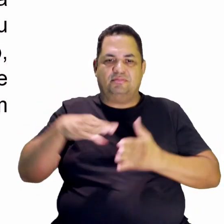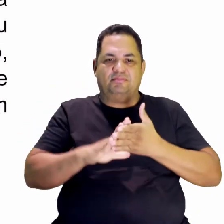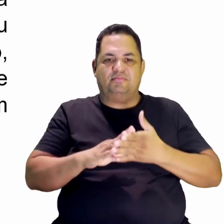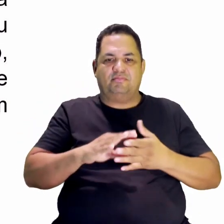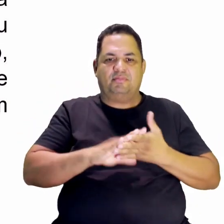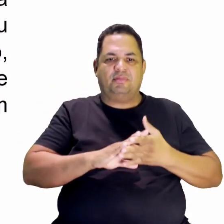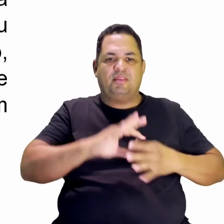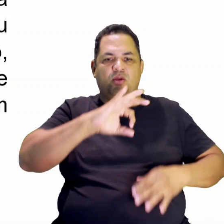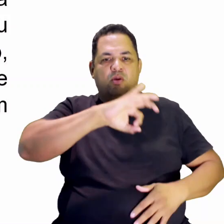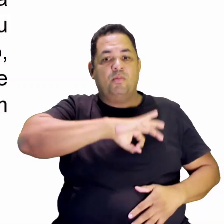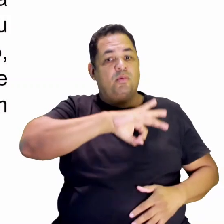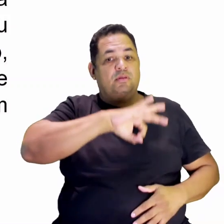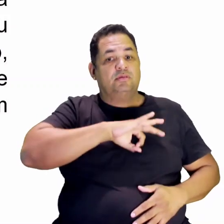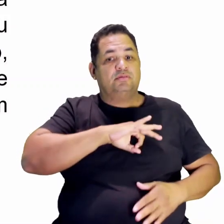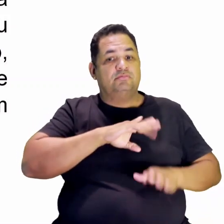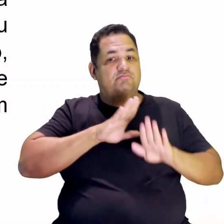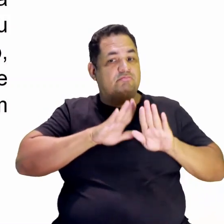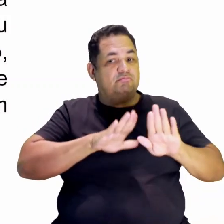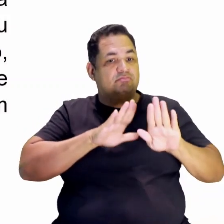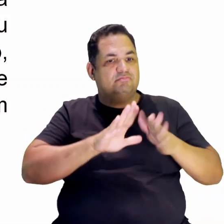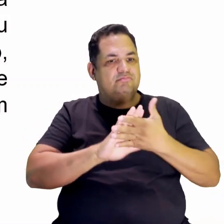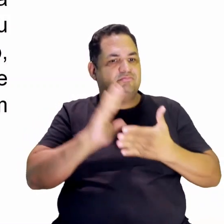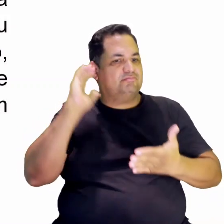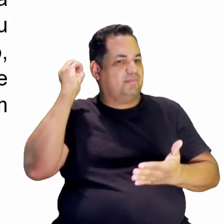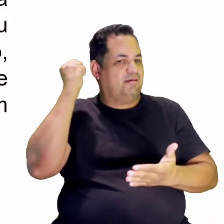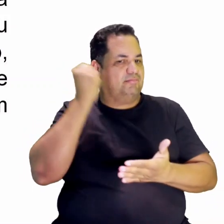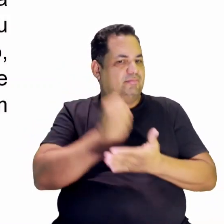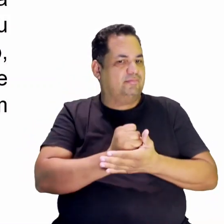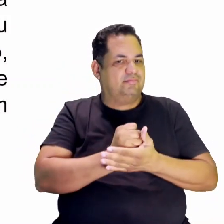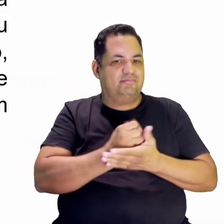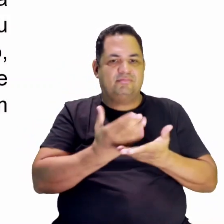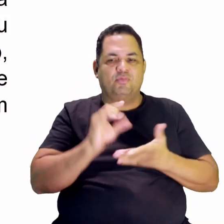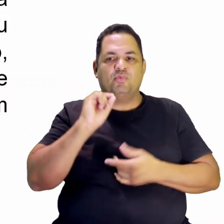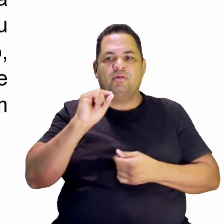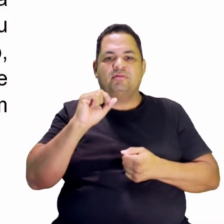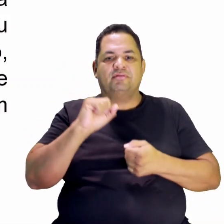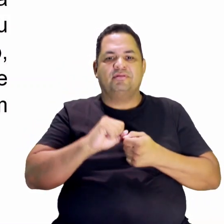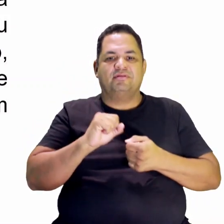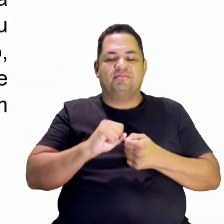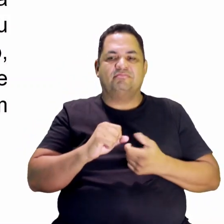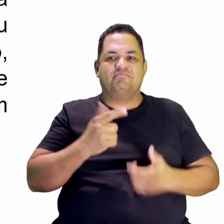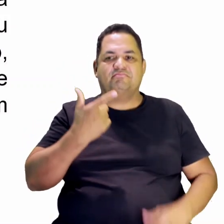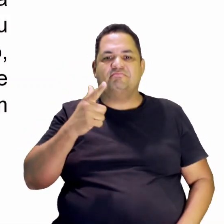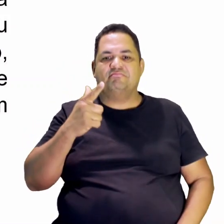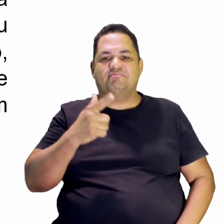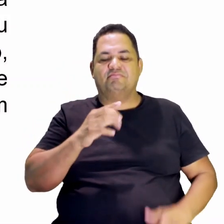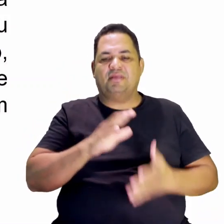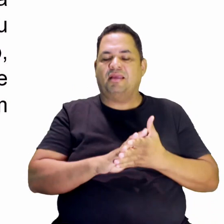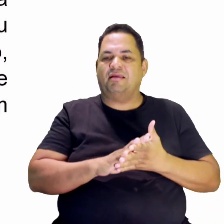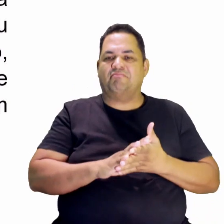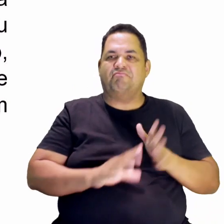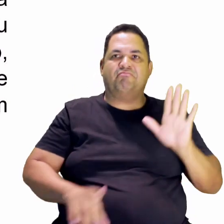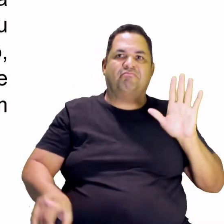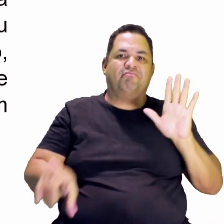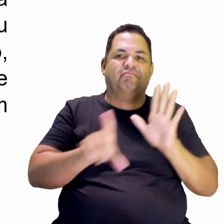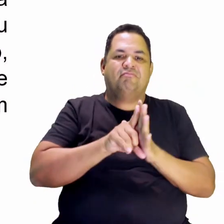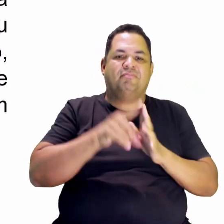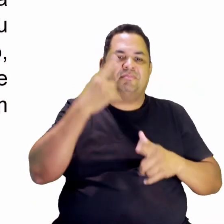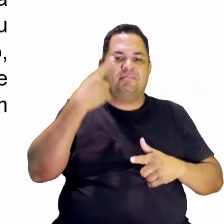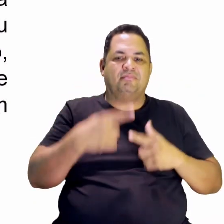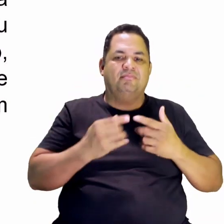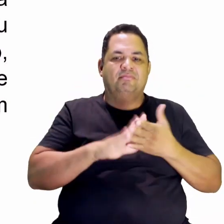Policiais de trânsito, no entanto, não aprovaram a conduta. Mas não existe lei, né, que proíbe nesse caso aí, mas não